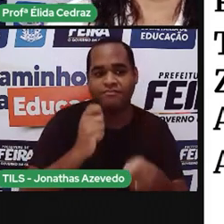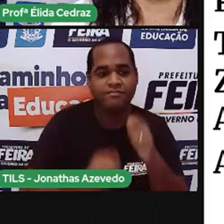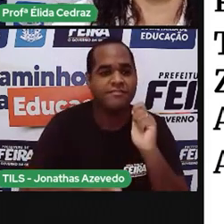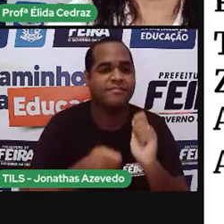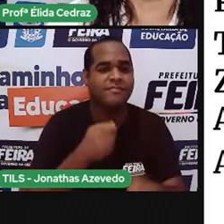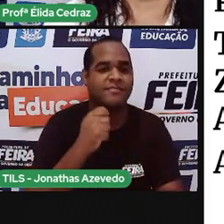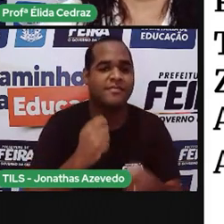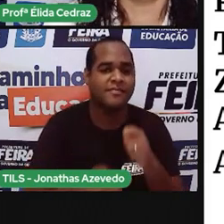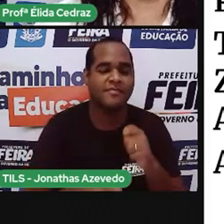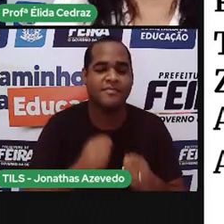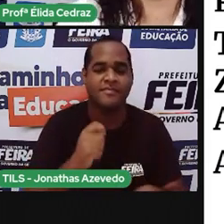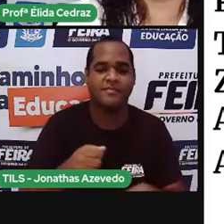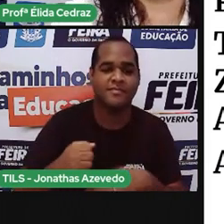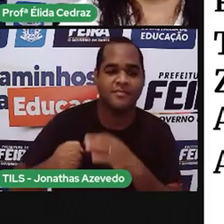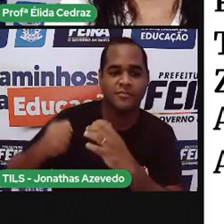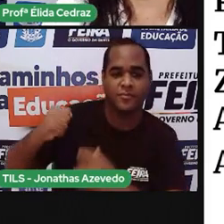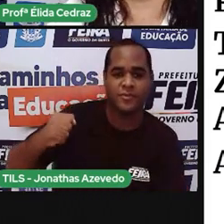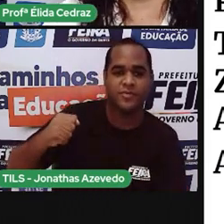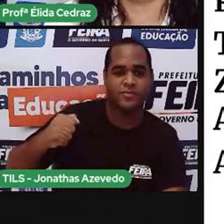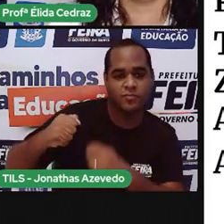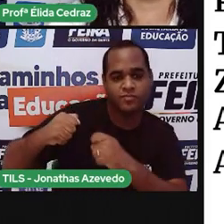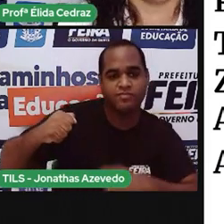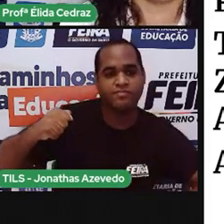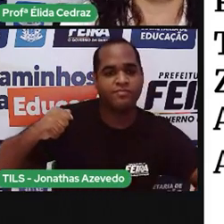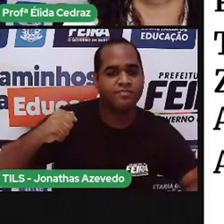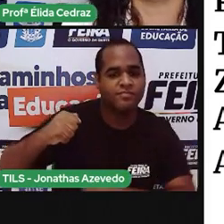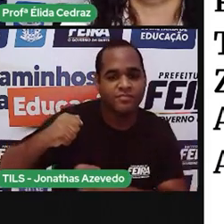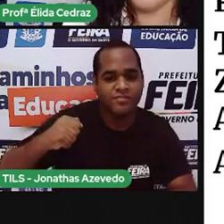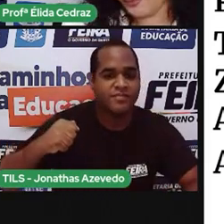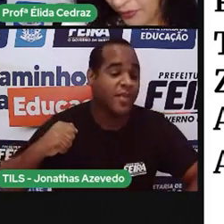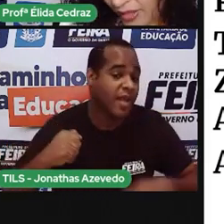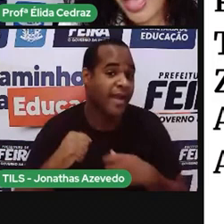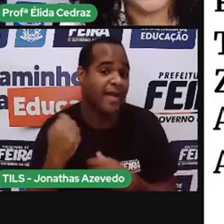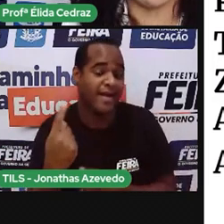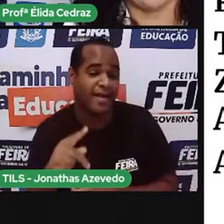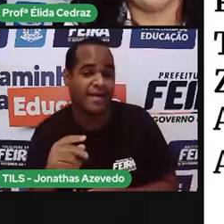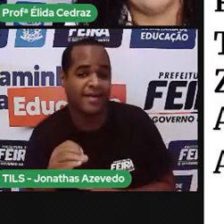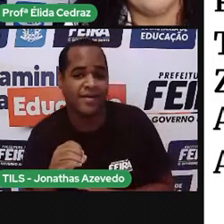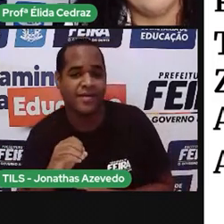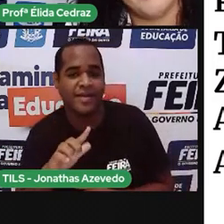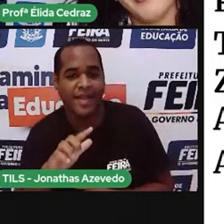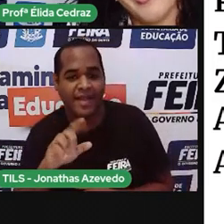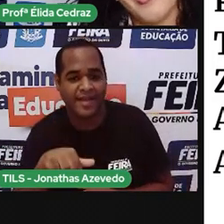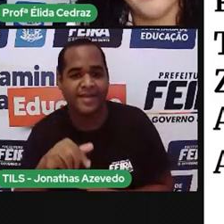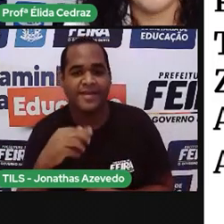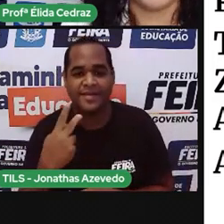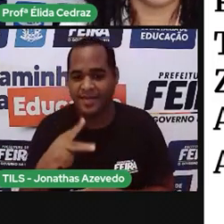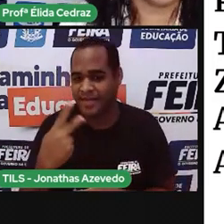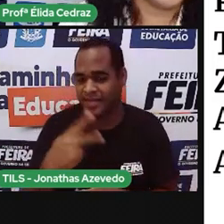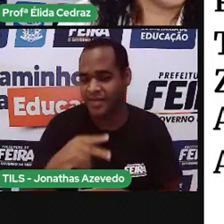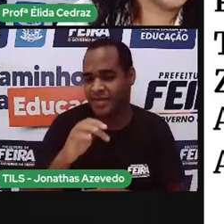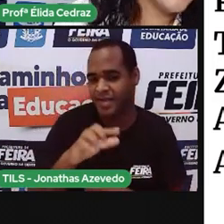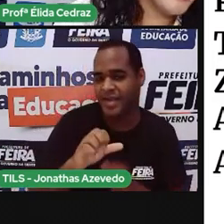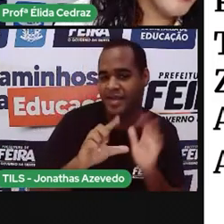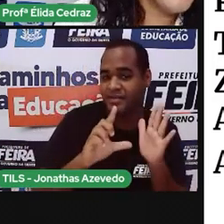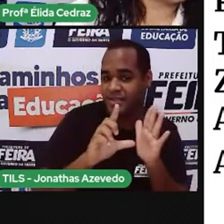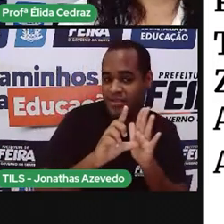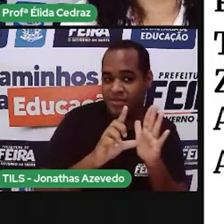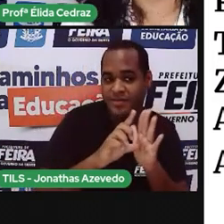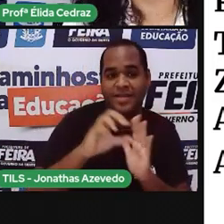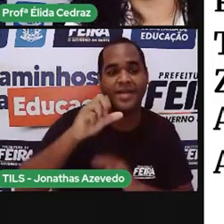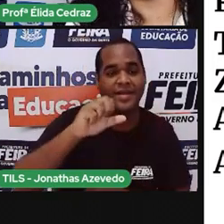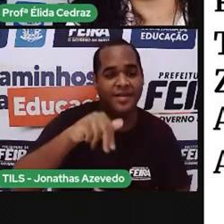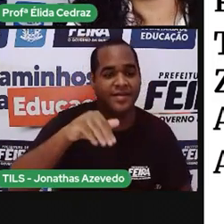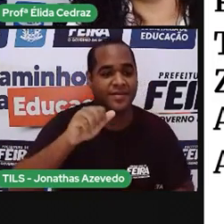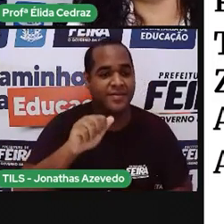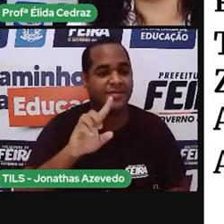tum, um tamborzinho, zum, zum, zum, rabecão, ai olé, ai olé.